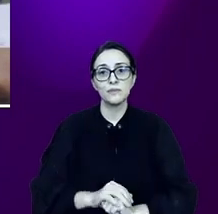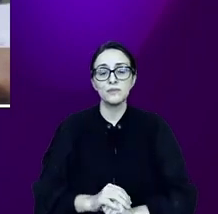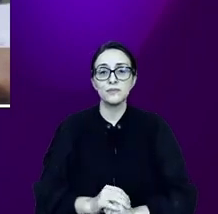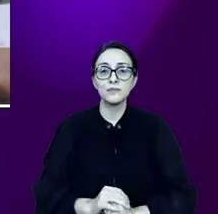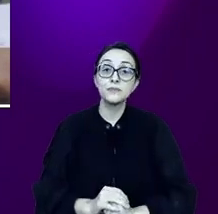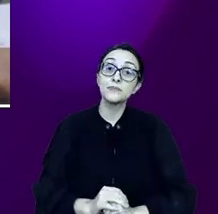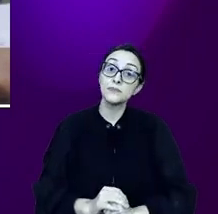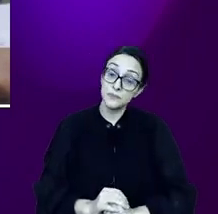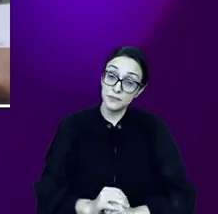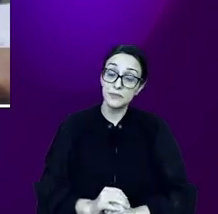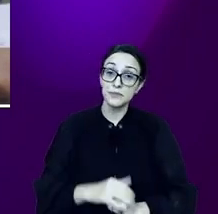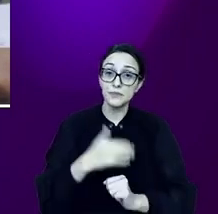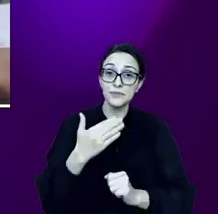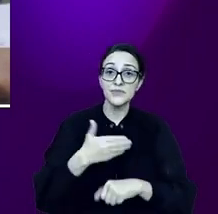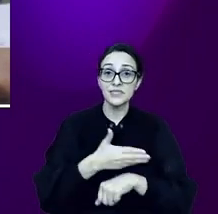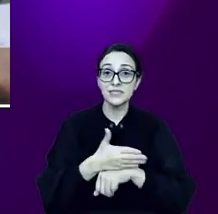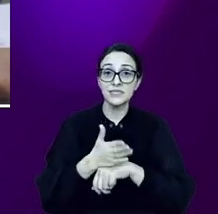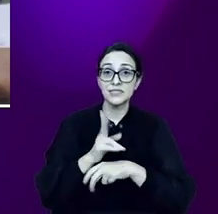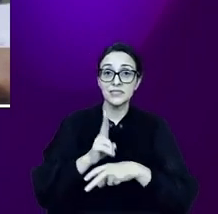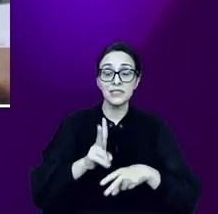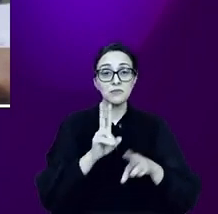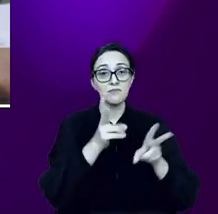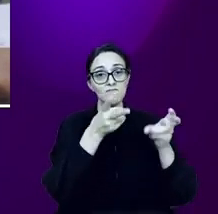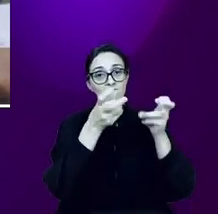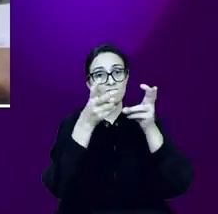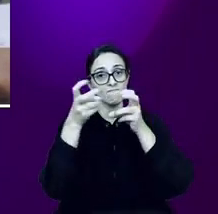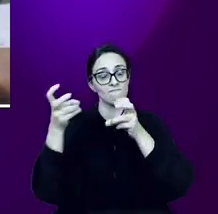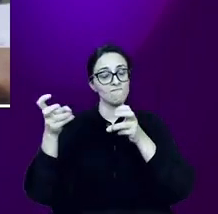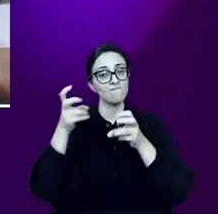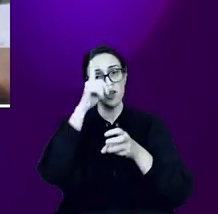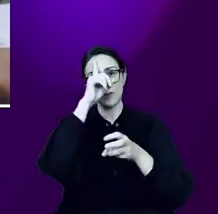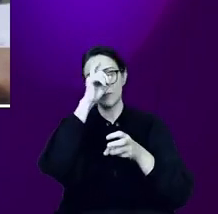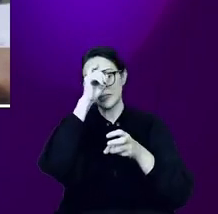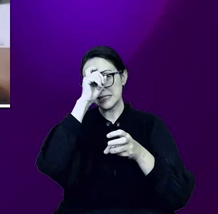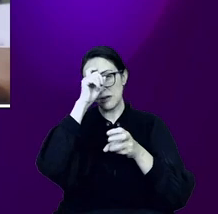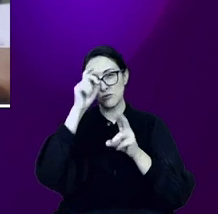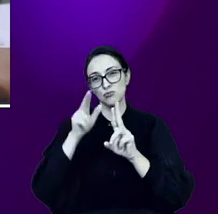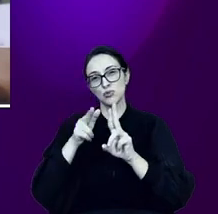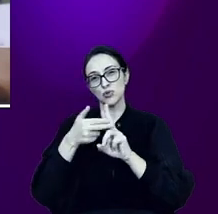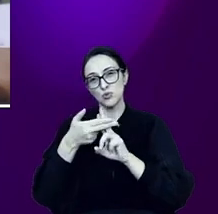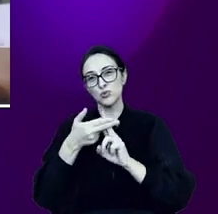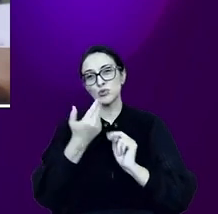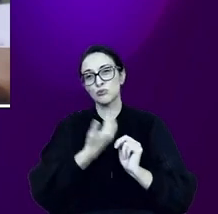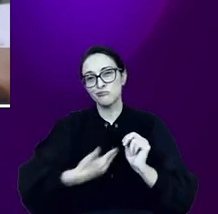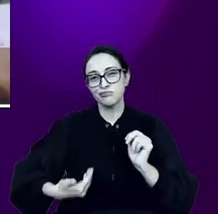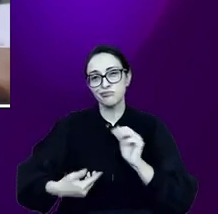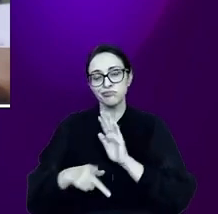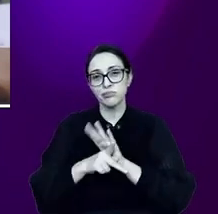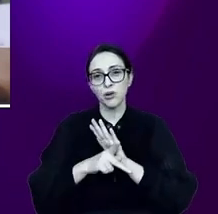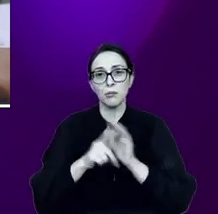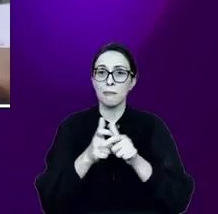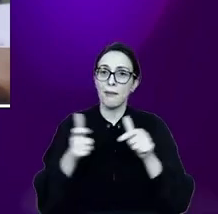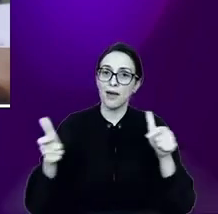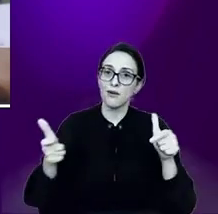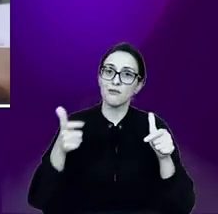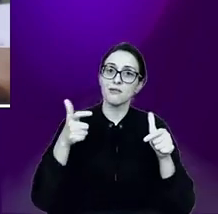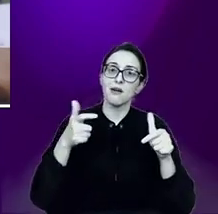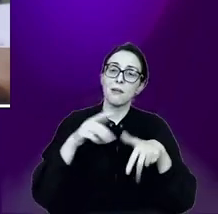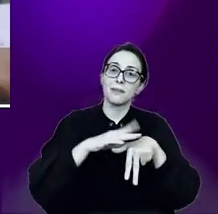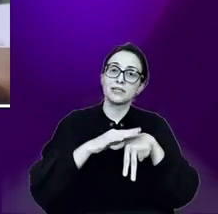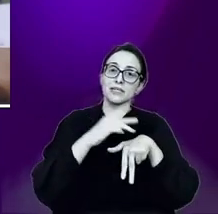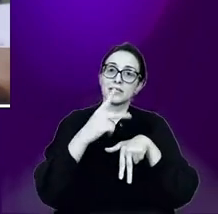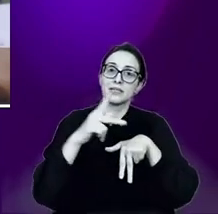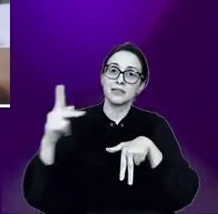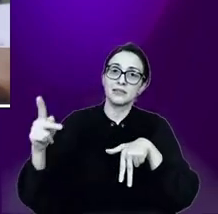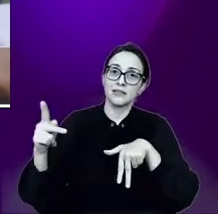Para isso, frequentemente, a realidade que a gente tem nos hospitais públicos, né, que representa a maior parte dos pacientes que chegam com essa condição, é